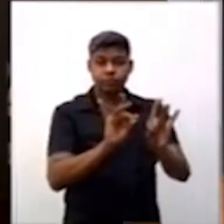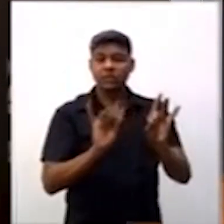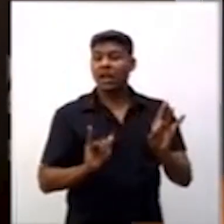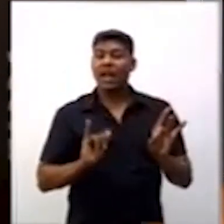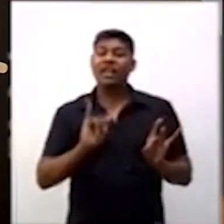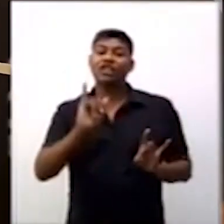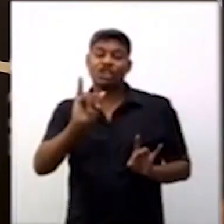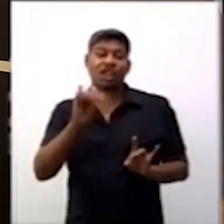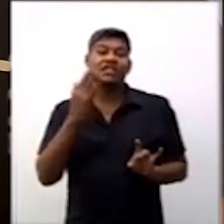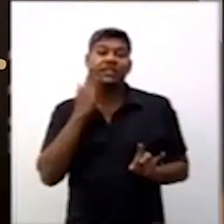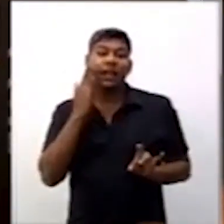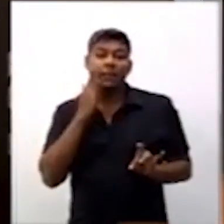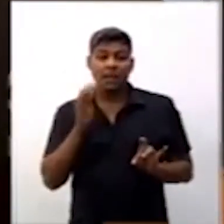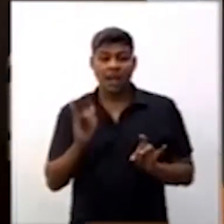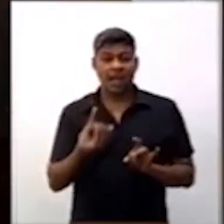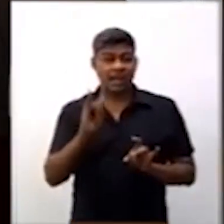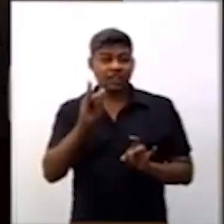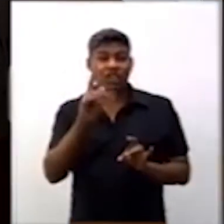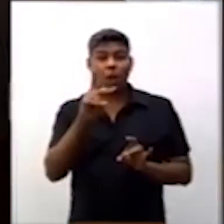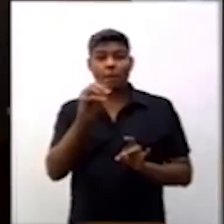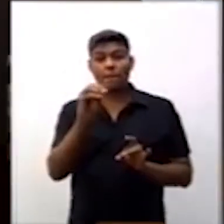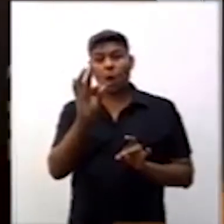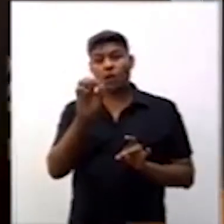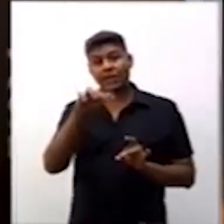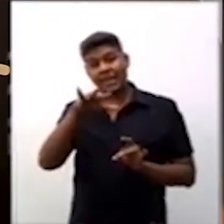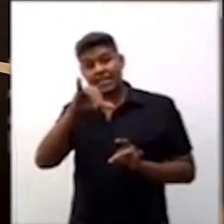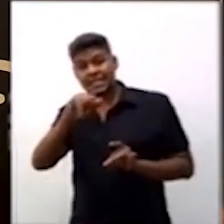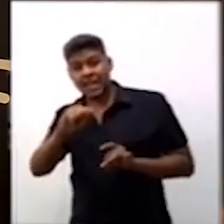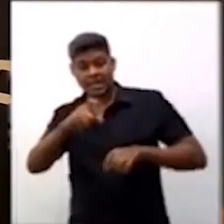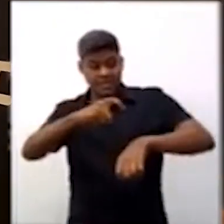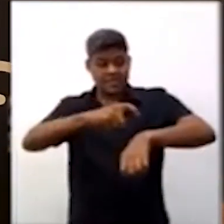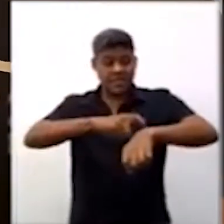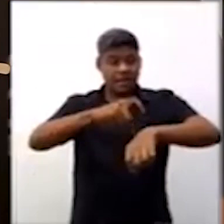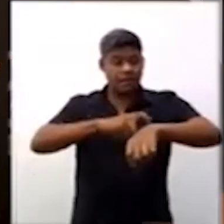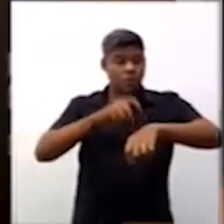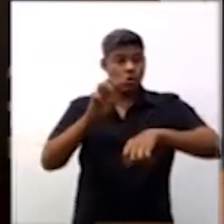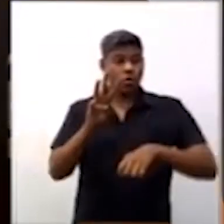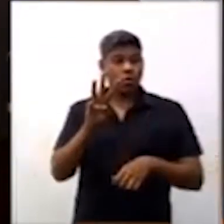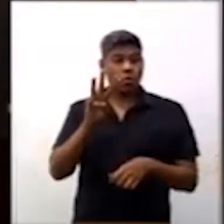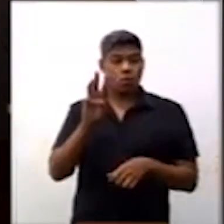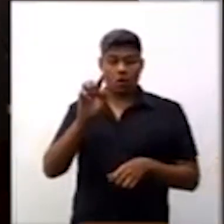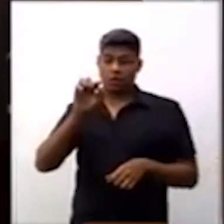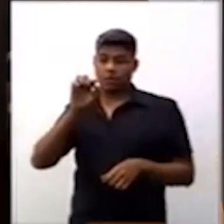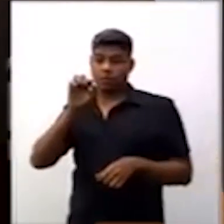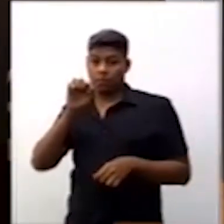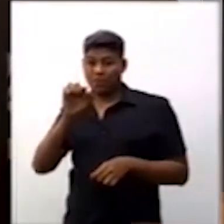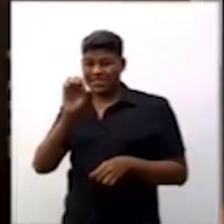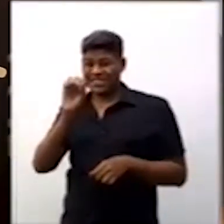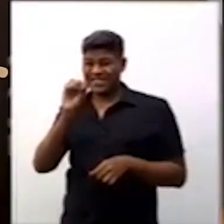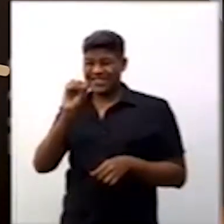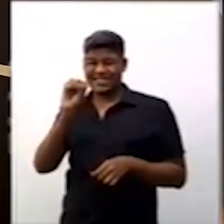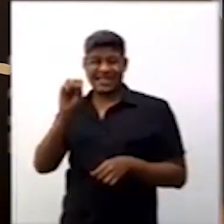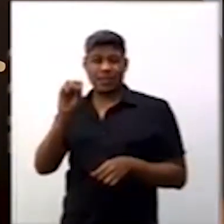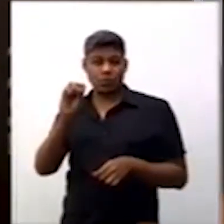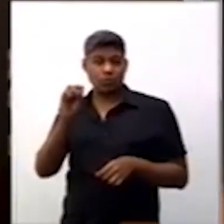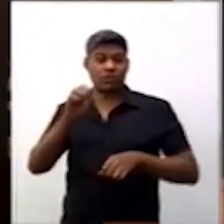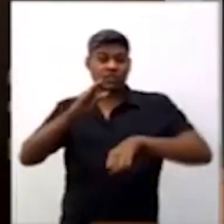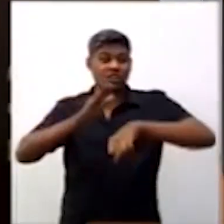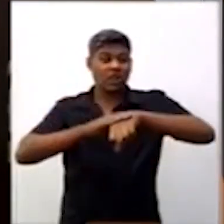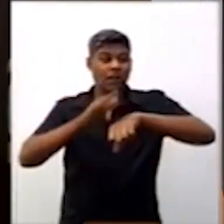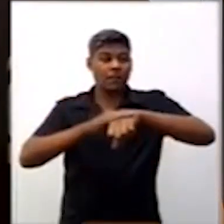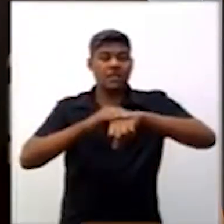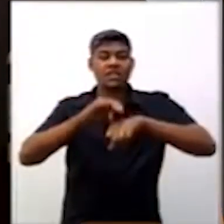energia. Energia como potência vezes tempo é medida watt segundo. Então isso é chamado